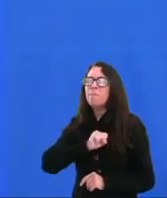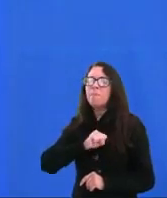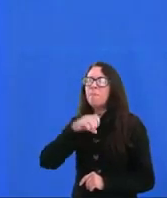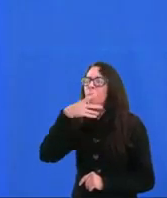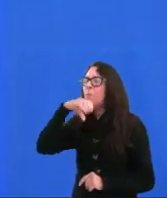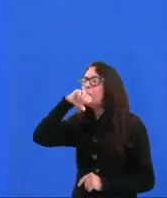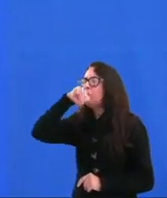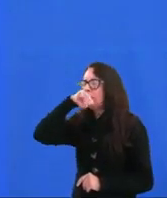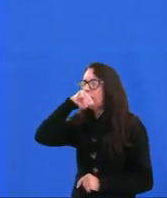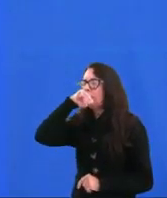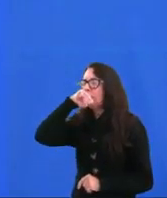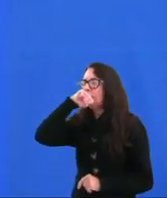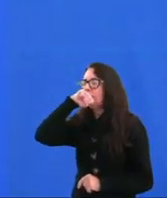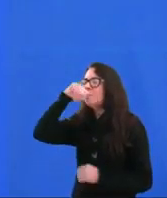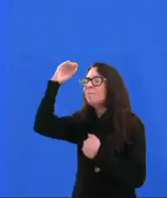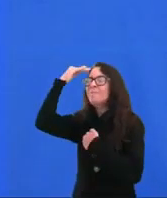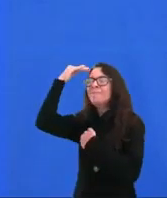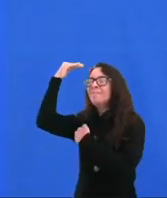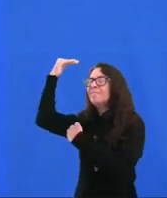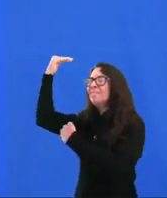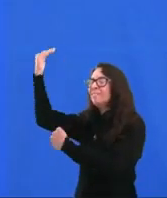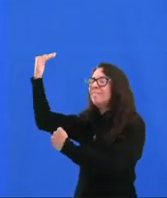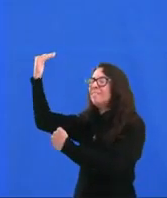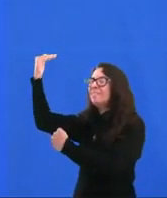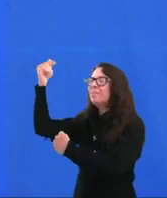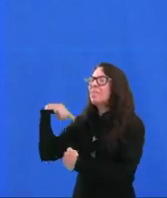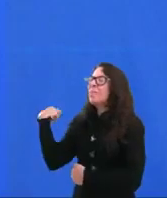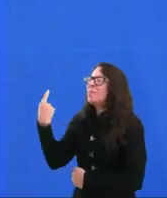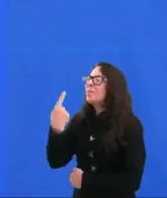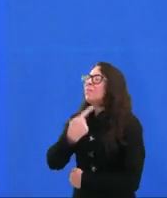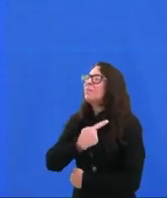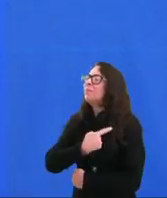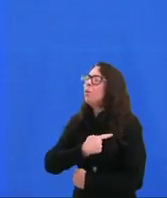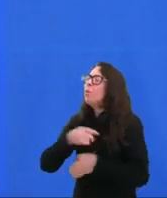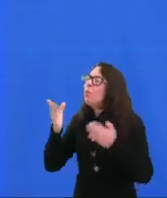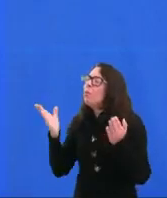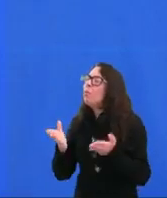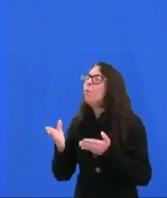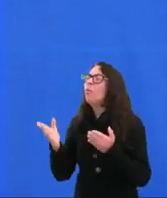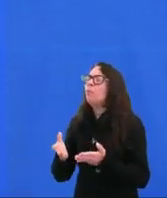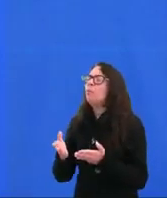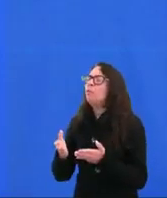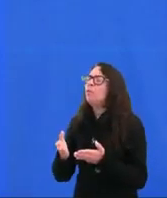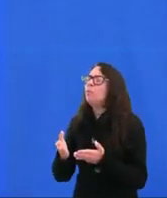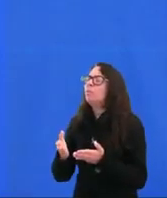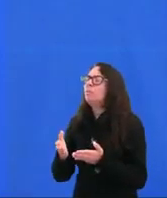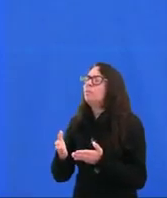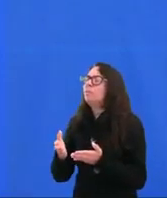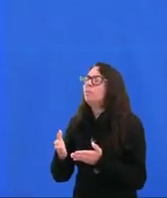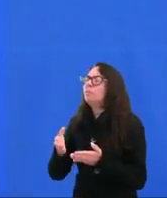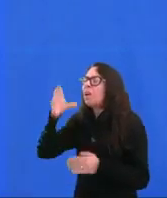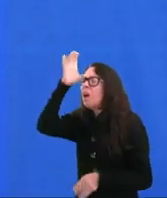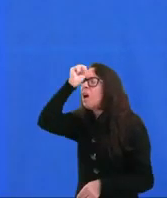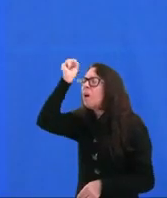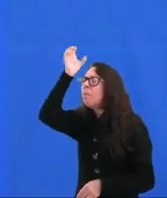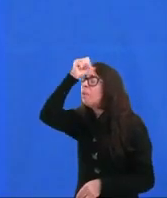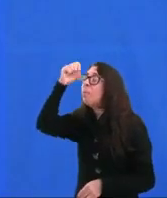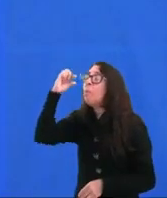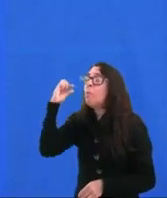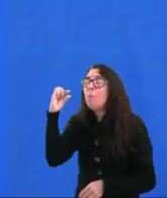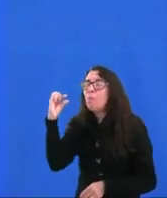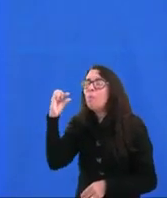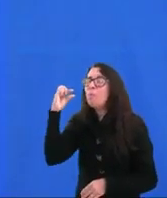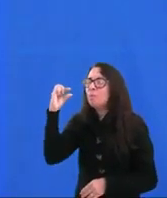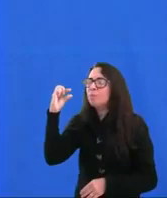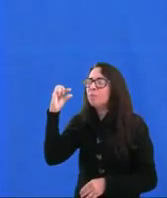aqui falando sobre o tema igreja, Senhor, essa primeira parte dessa lição. Senhor, Espírito Santo, que o